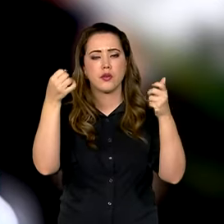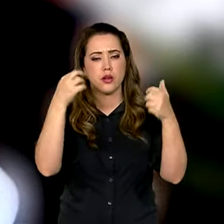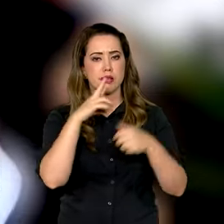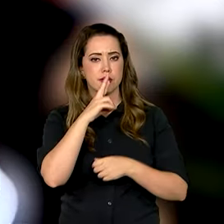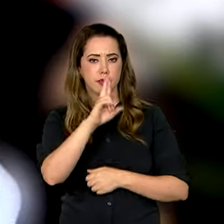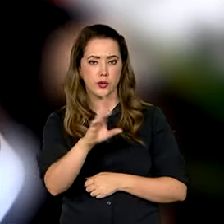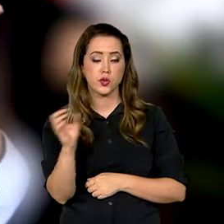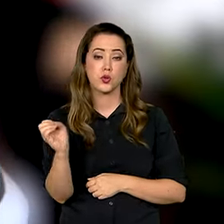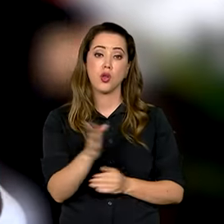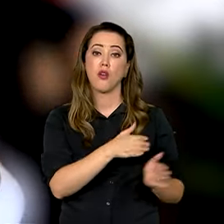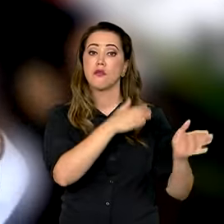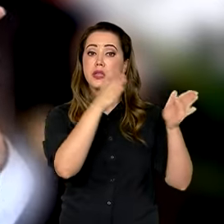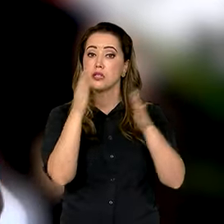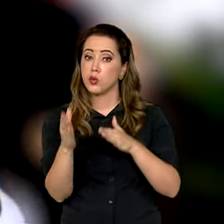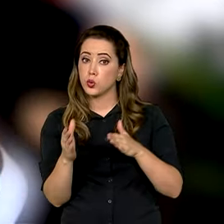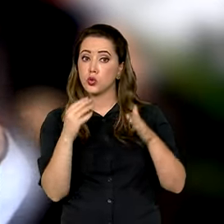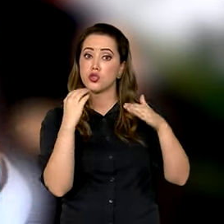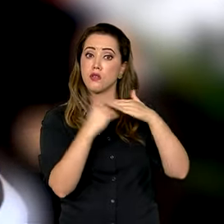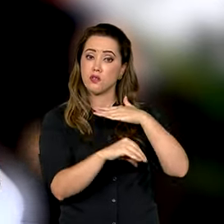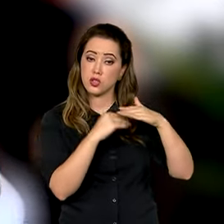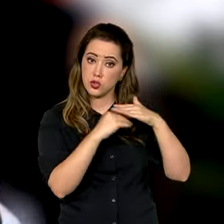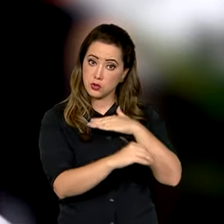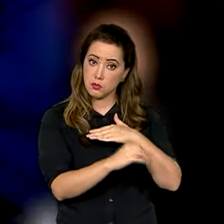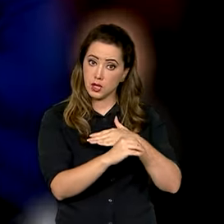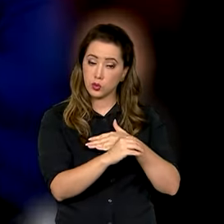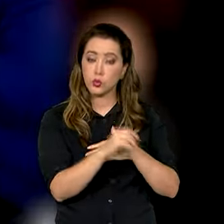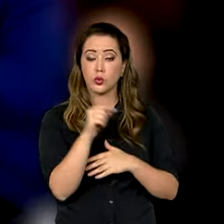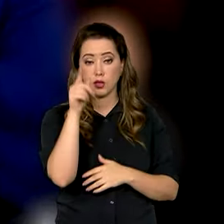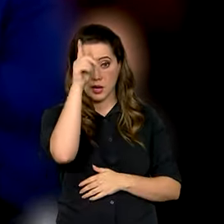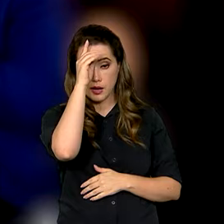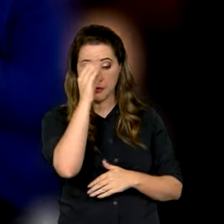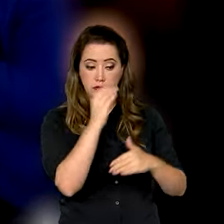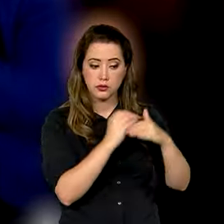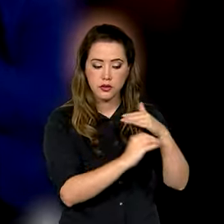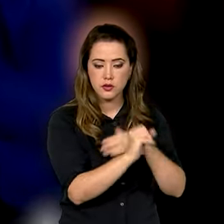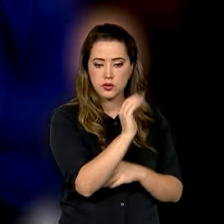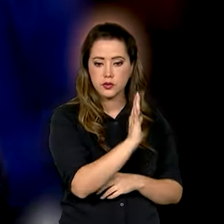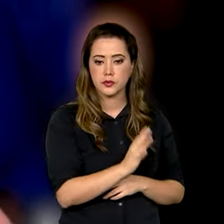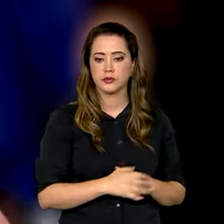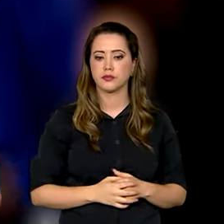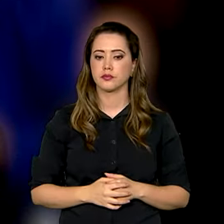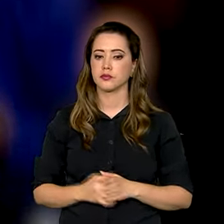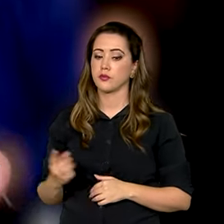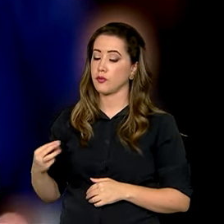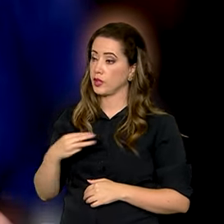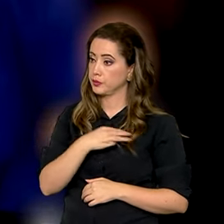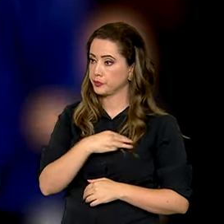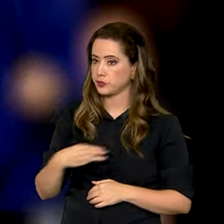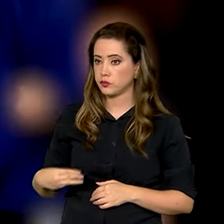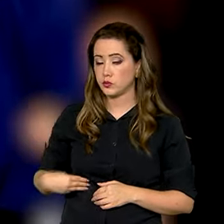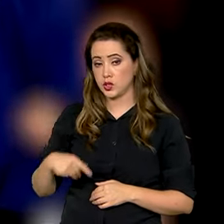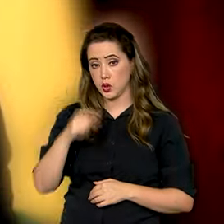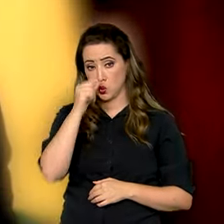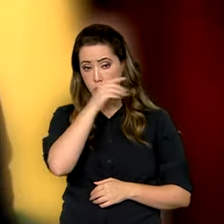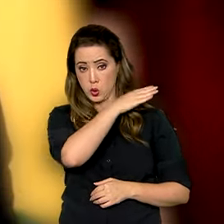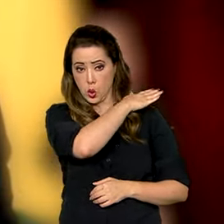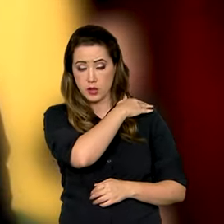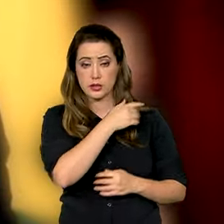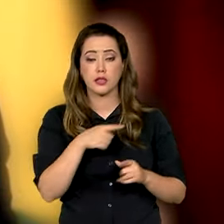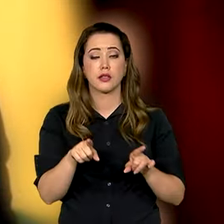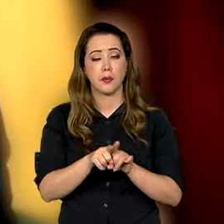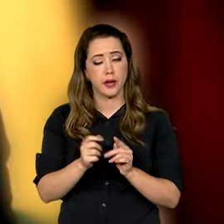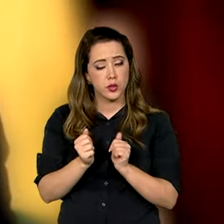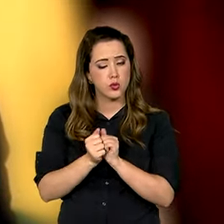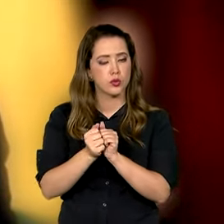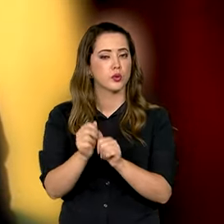uma nova rodada de investimentos industriais da Alemanha no Brasil. O ministro da Casa Civil, Rui Costa, também acompanhou o presidente